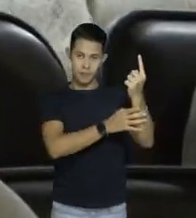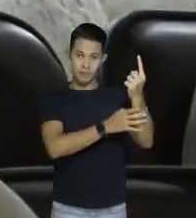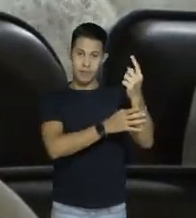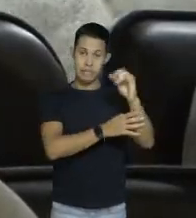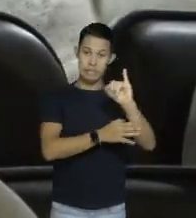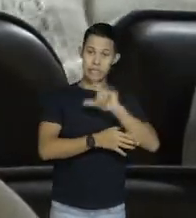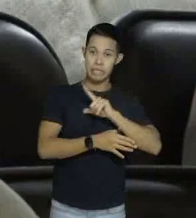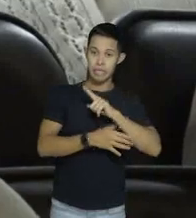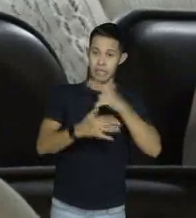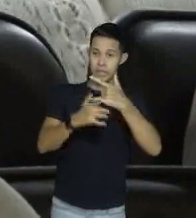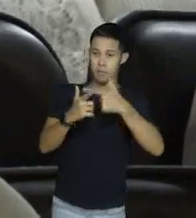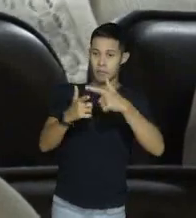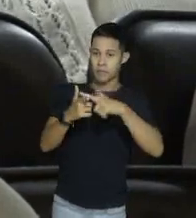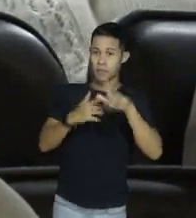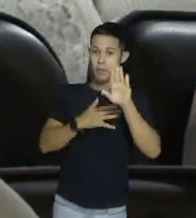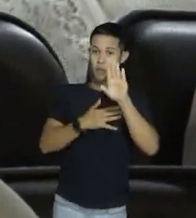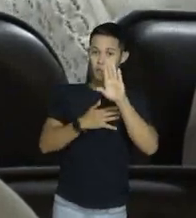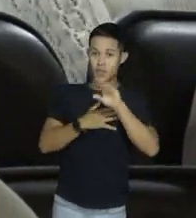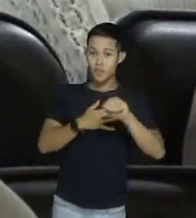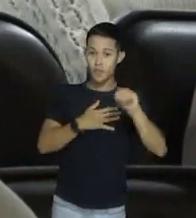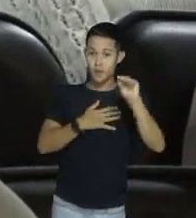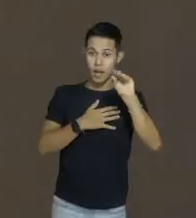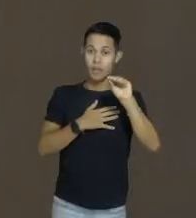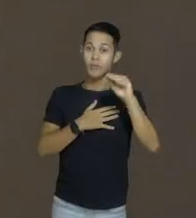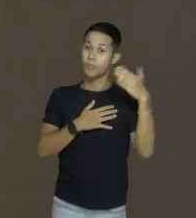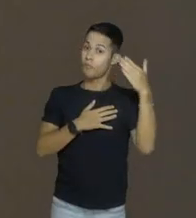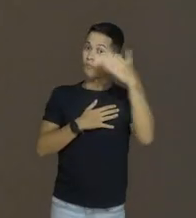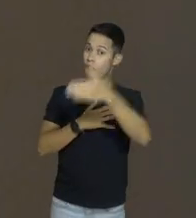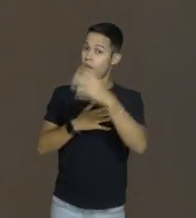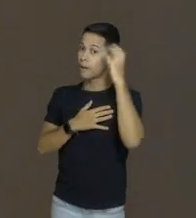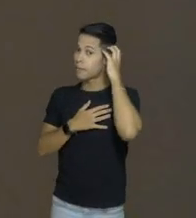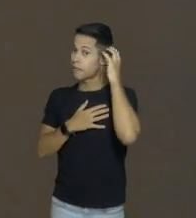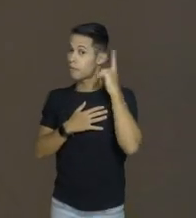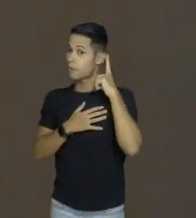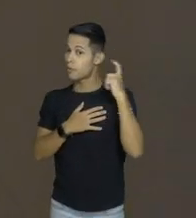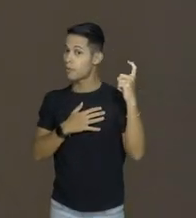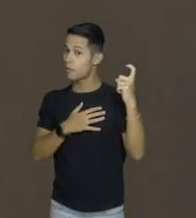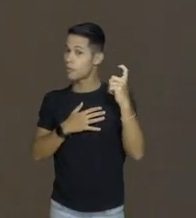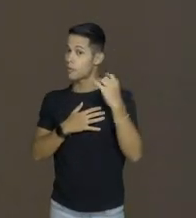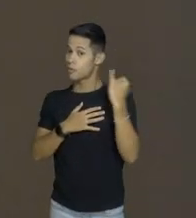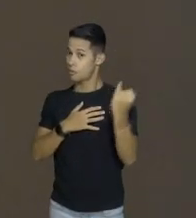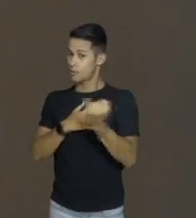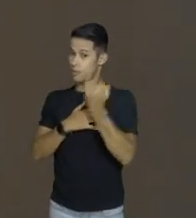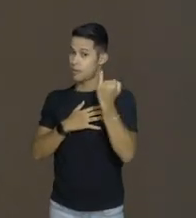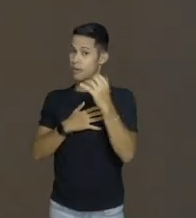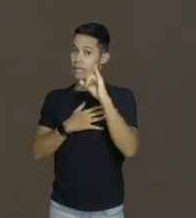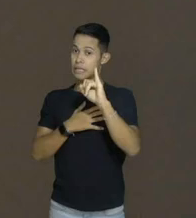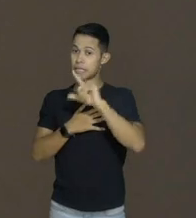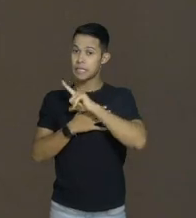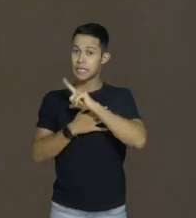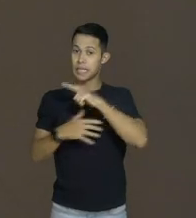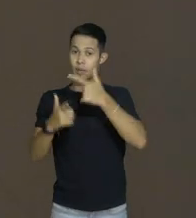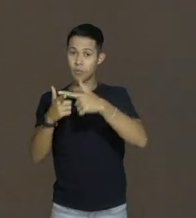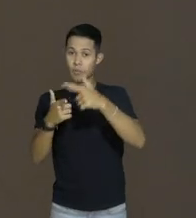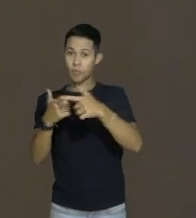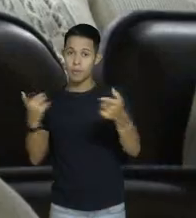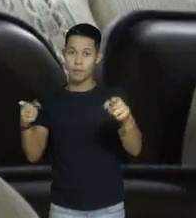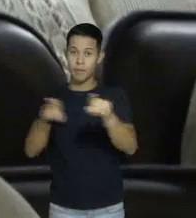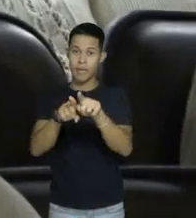fala, ele vai direto para o fono também, já sai do consultório. Ele tem um outro problema associado, eu já trato isso,